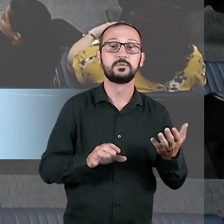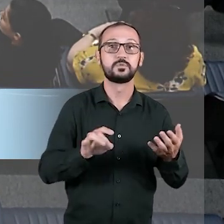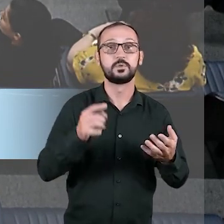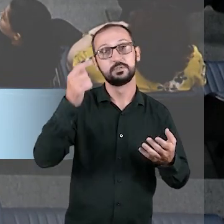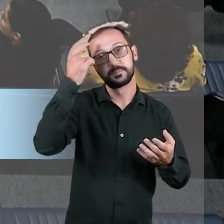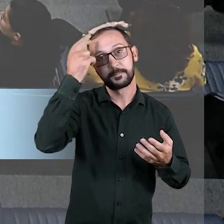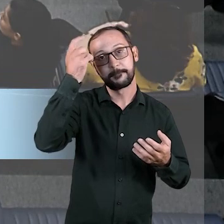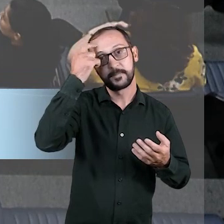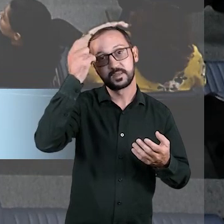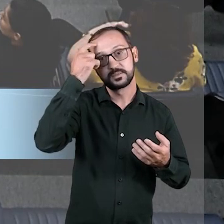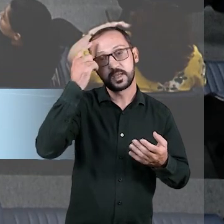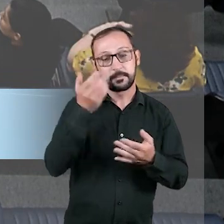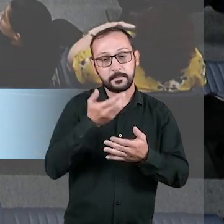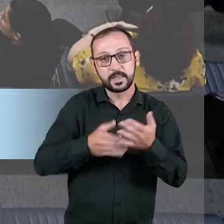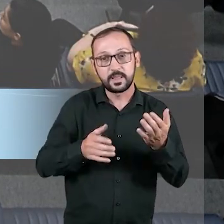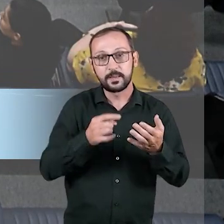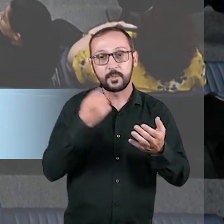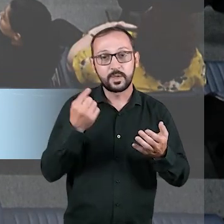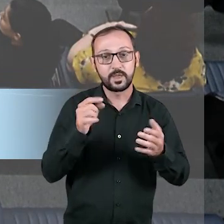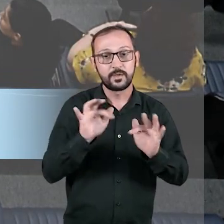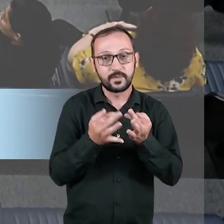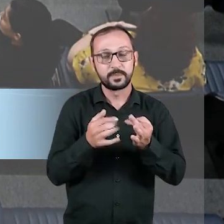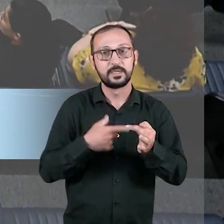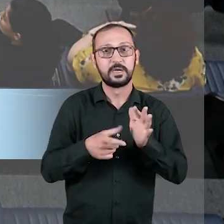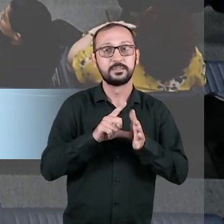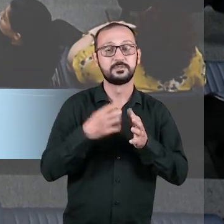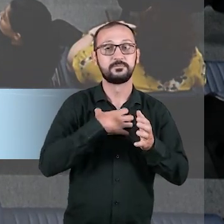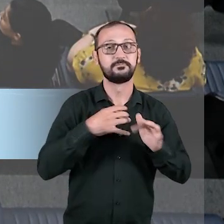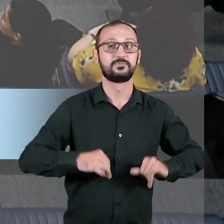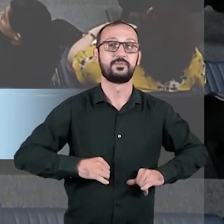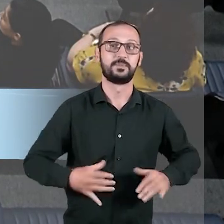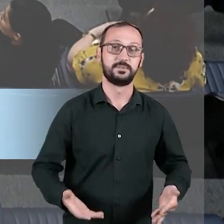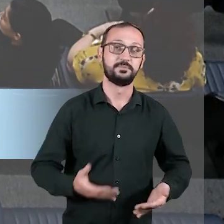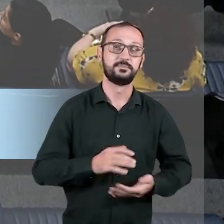perca. Só de pensar em perder alguém da minha família, eu já sofro